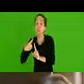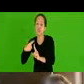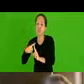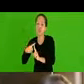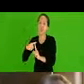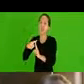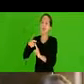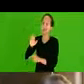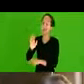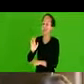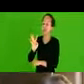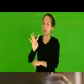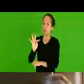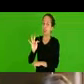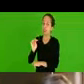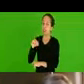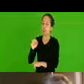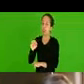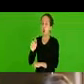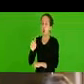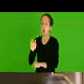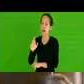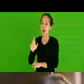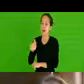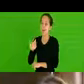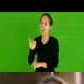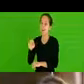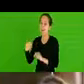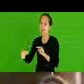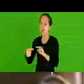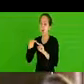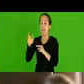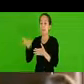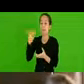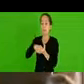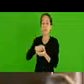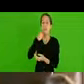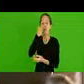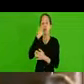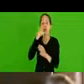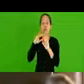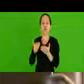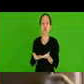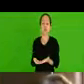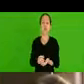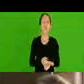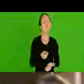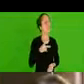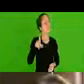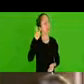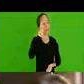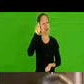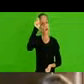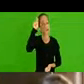etnográfico voltado ao cotidiano escolar. ela sempre apostava nisso. Hoje,